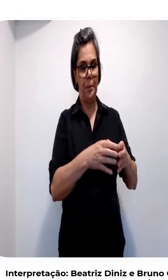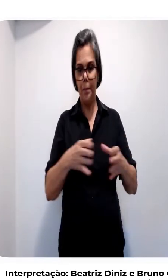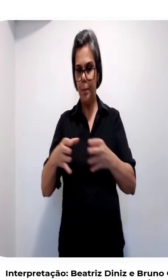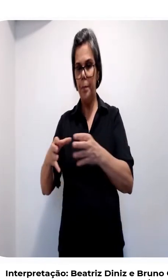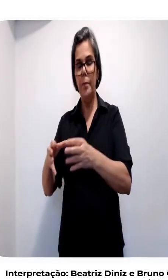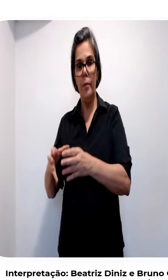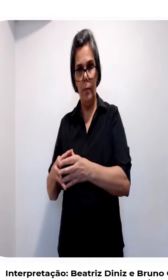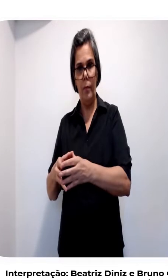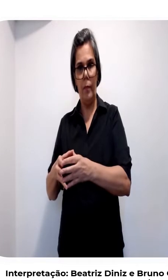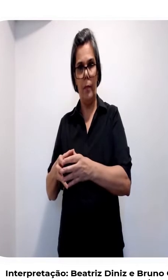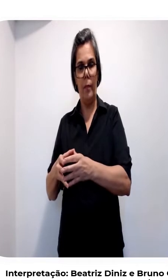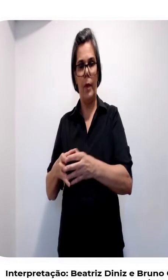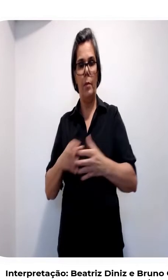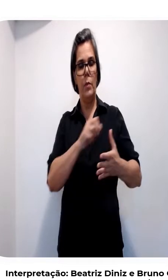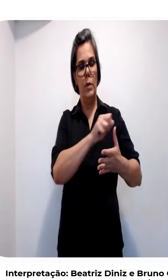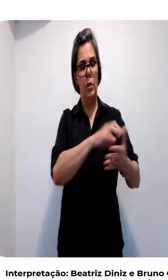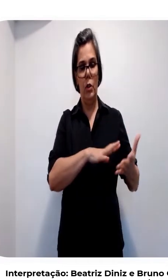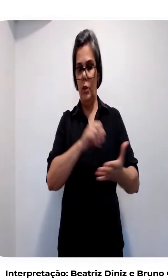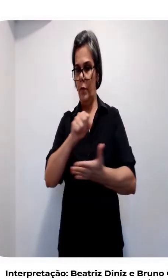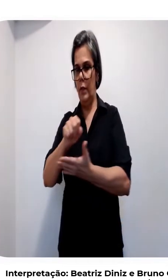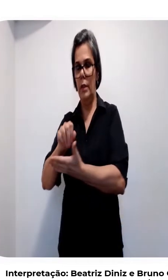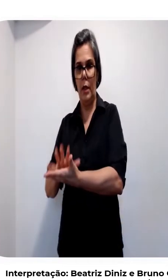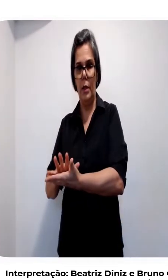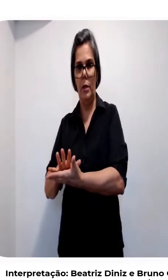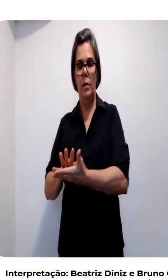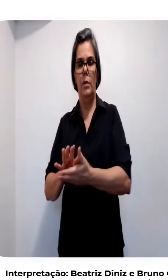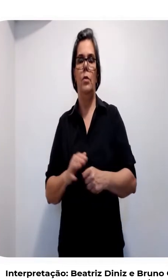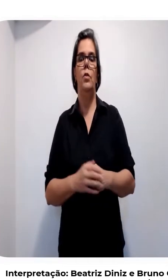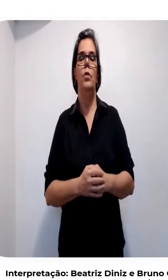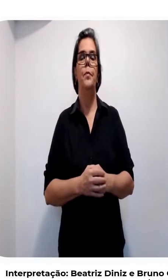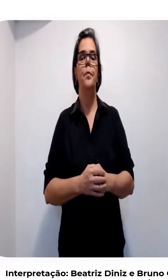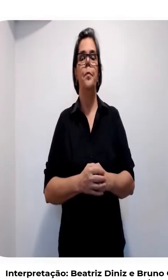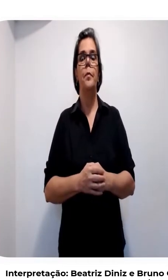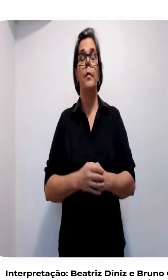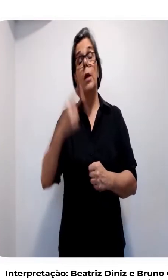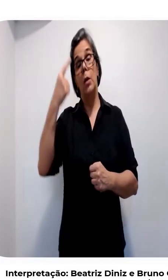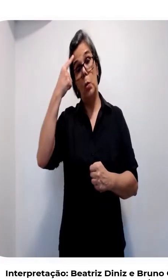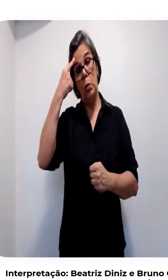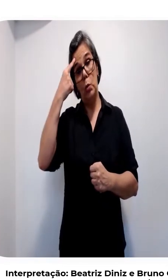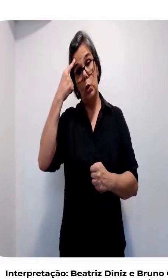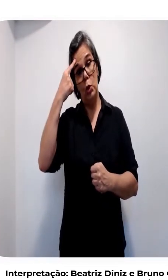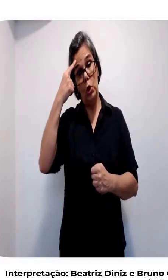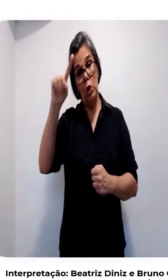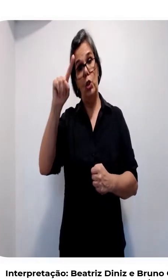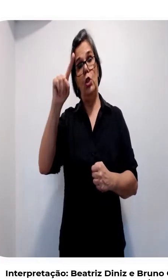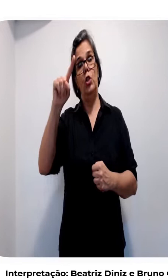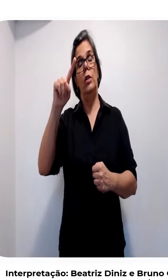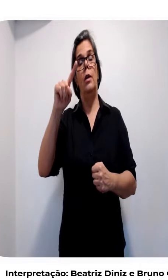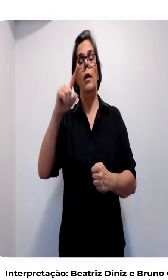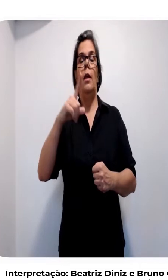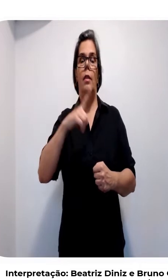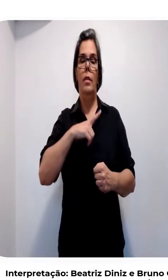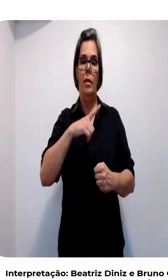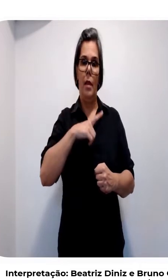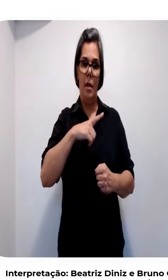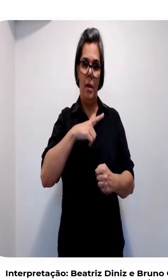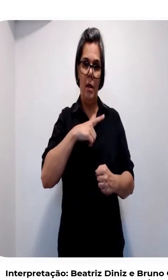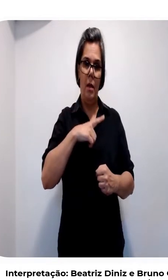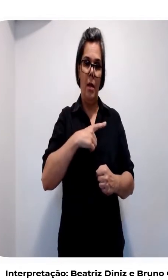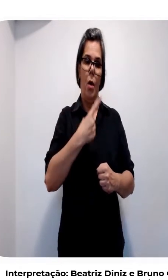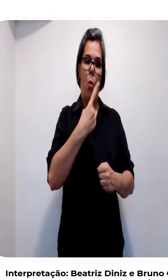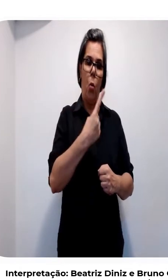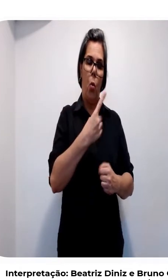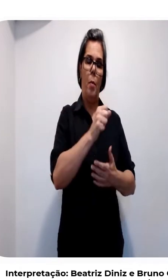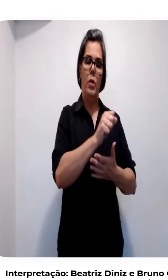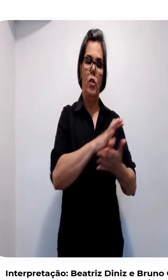esse grupo de atividades, né? Vamos chamar assim, por dia. Então, por dia, nós enviamos uma atividade de